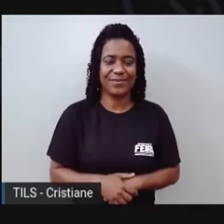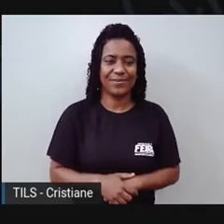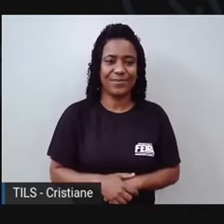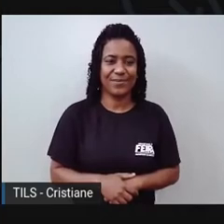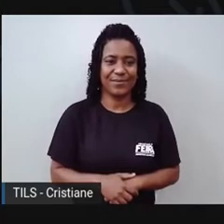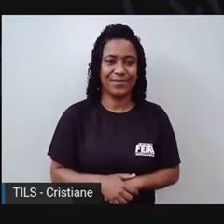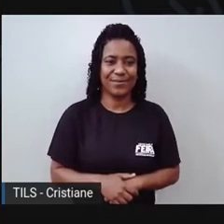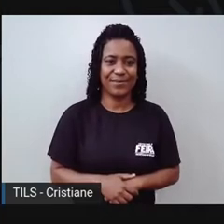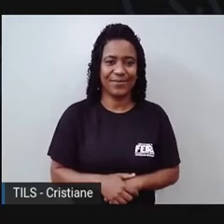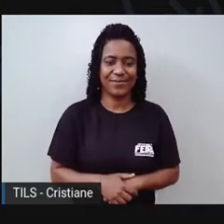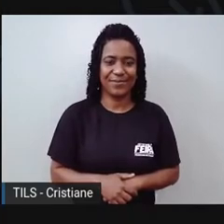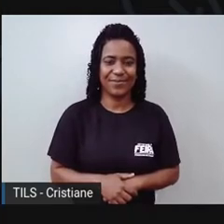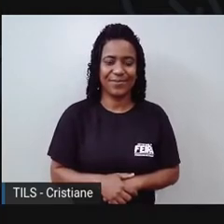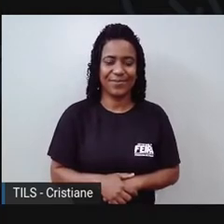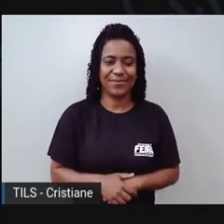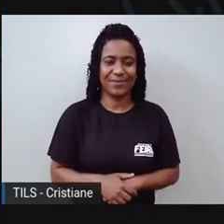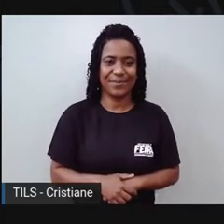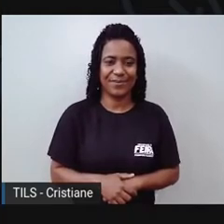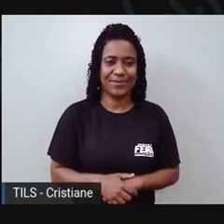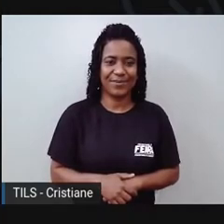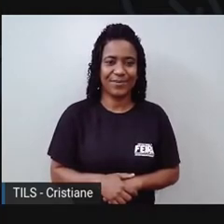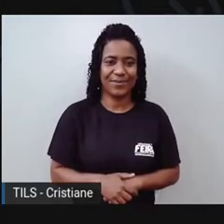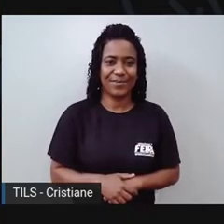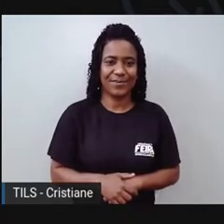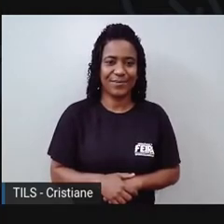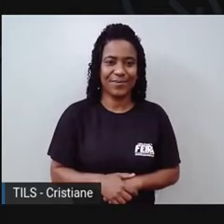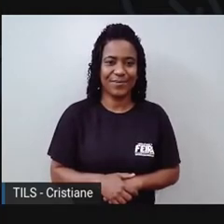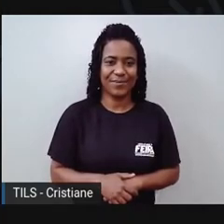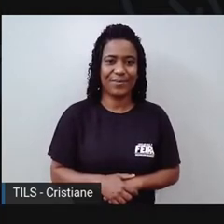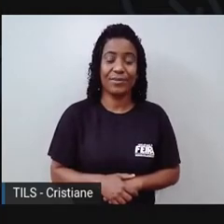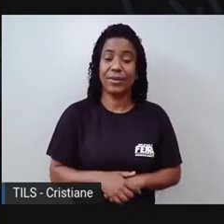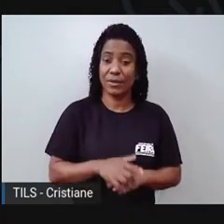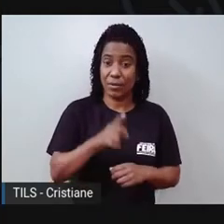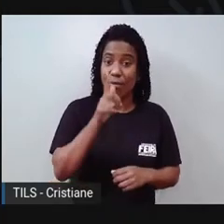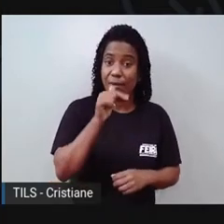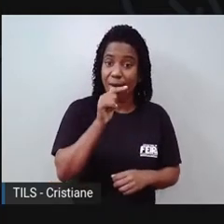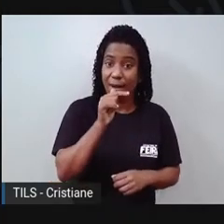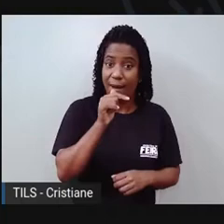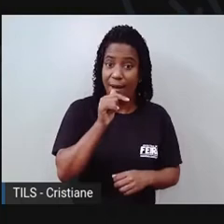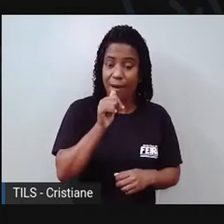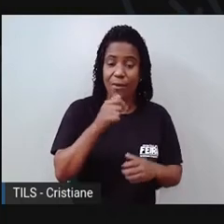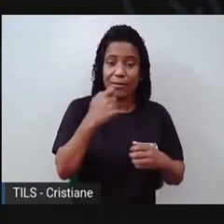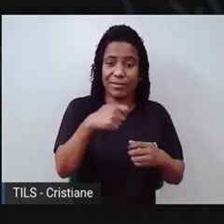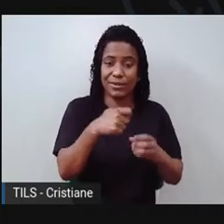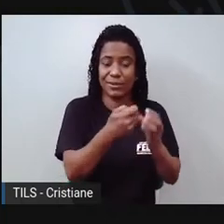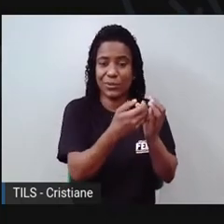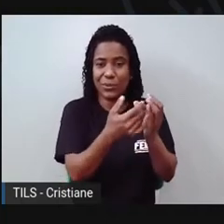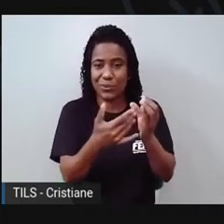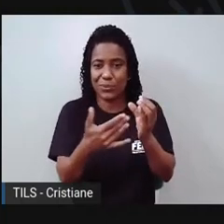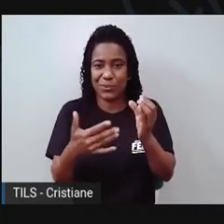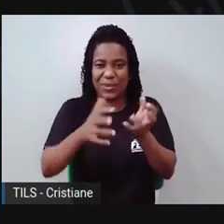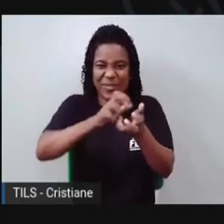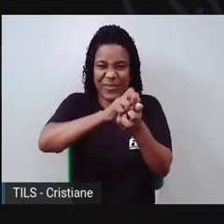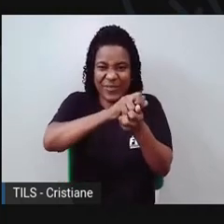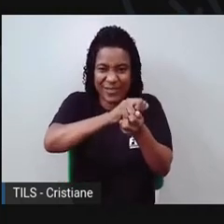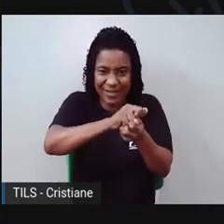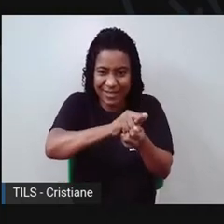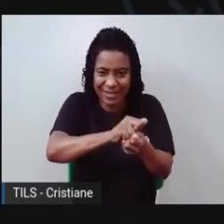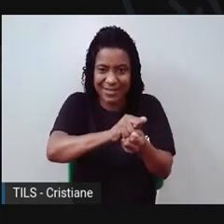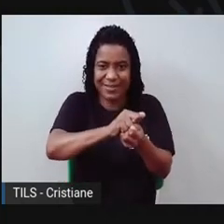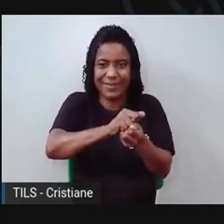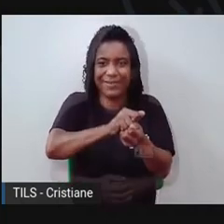Vai pro paninho. A gente vai enxugar toda a água para ele ficar bem farofinha assim.